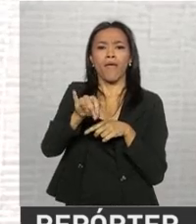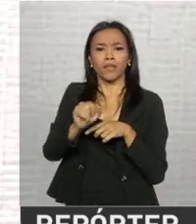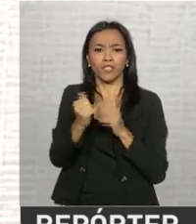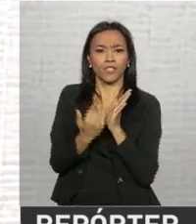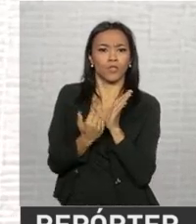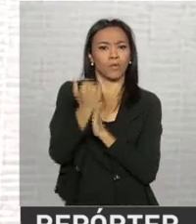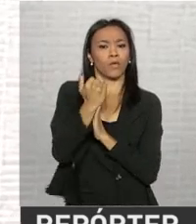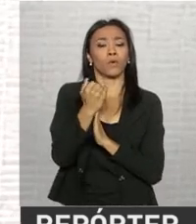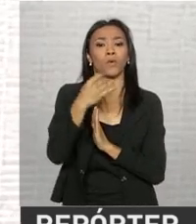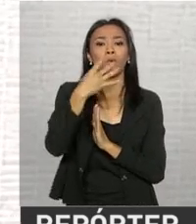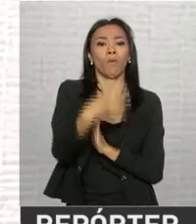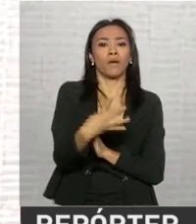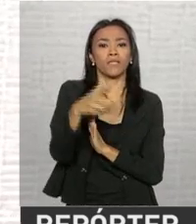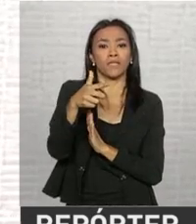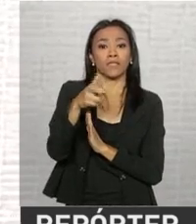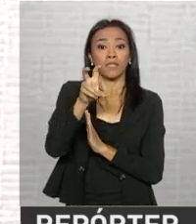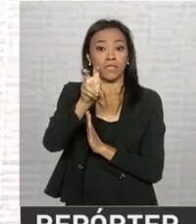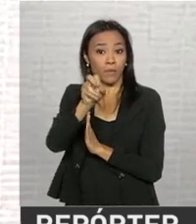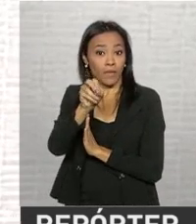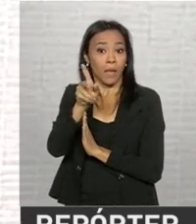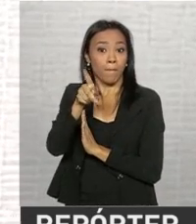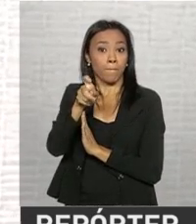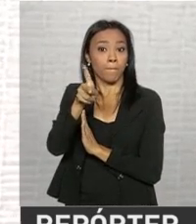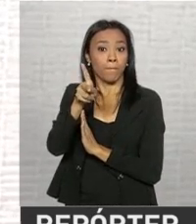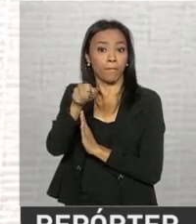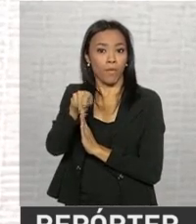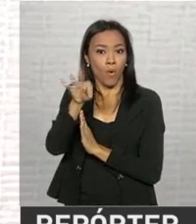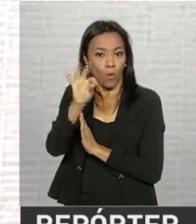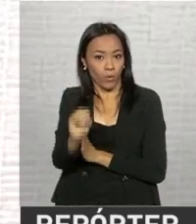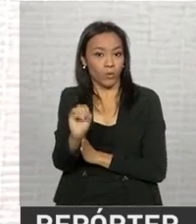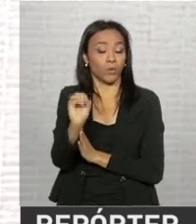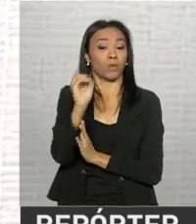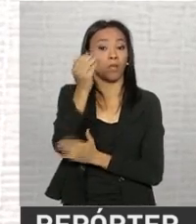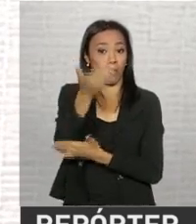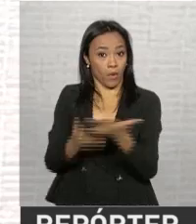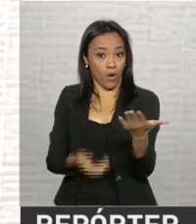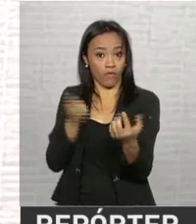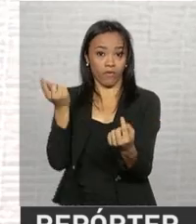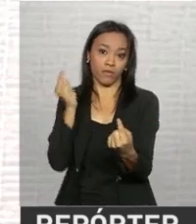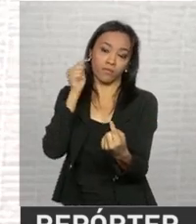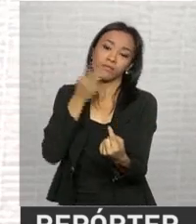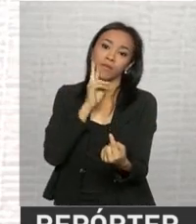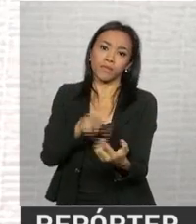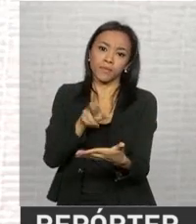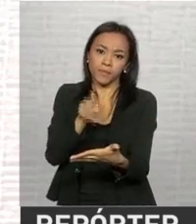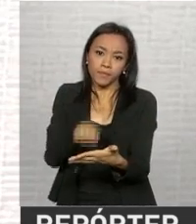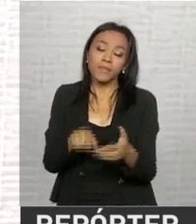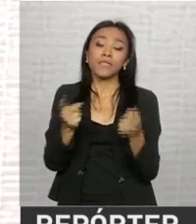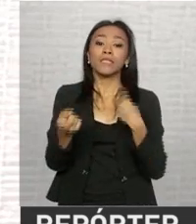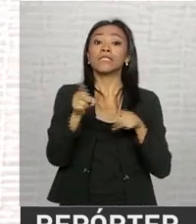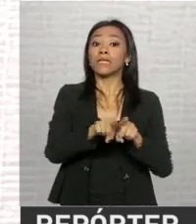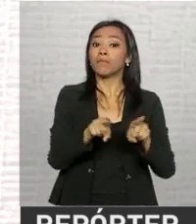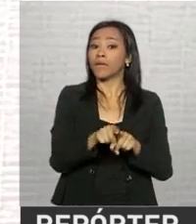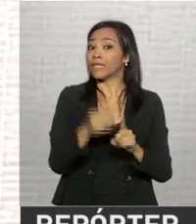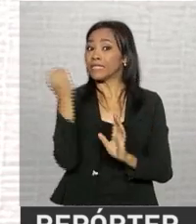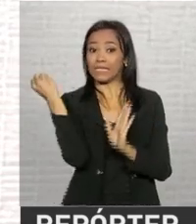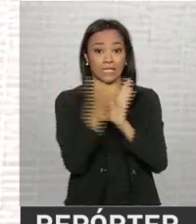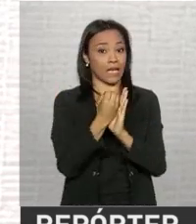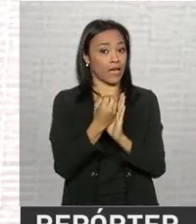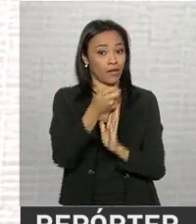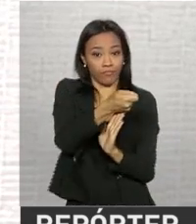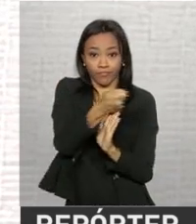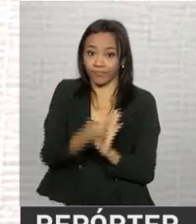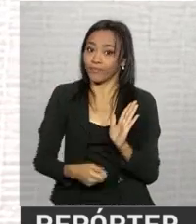superior de 450 pontos na prova objetiva, além de não ter zerado a redação.